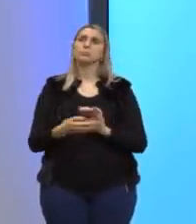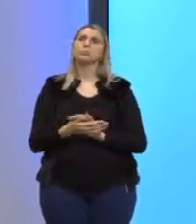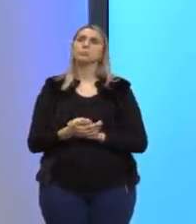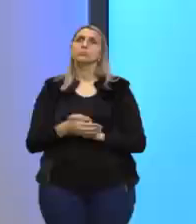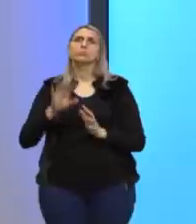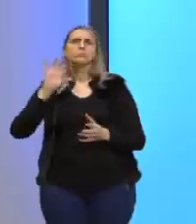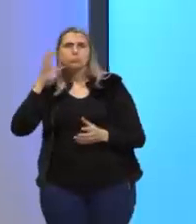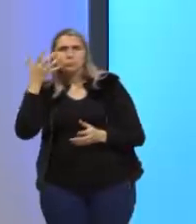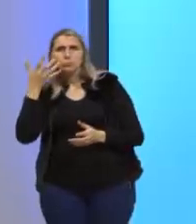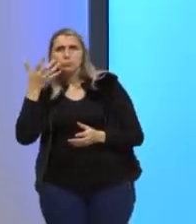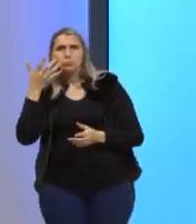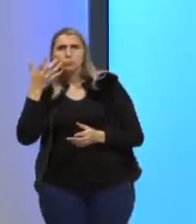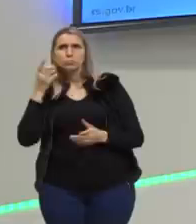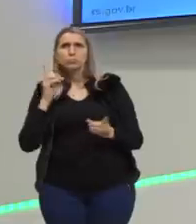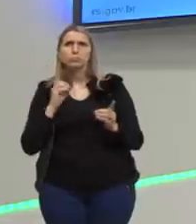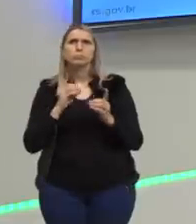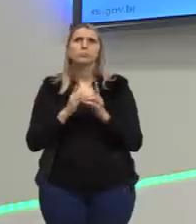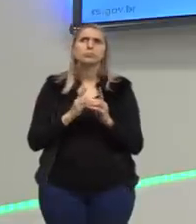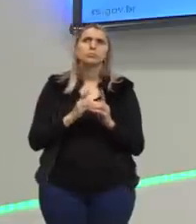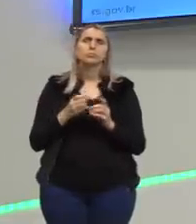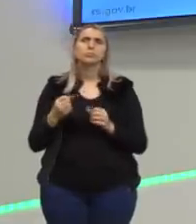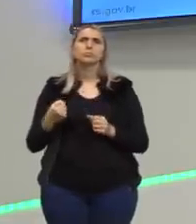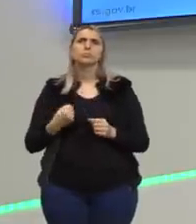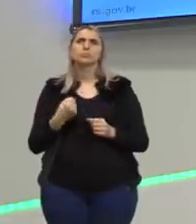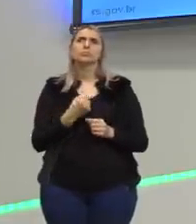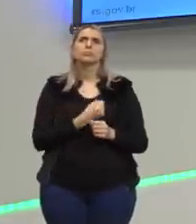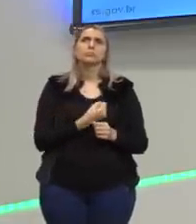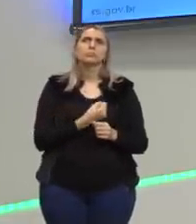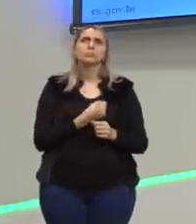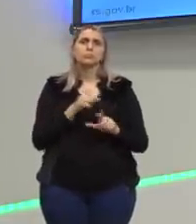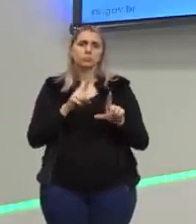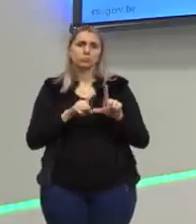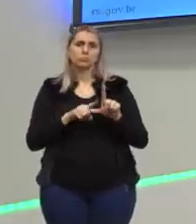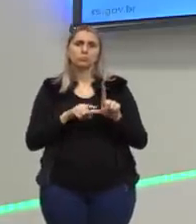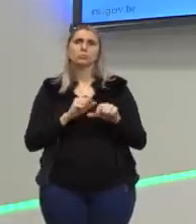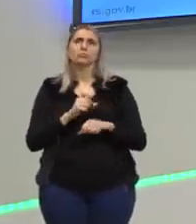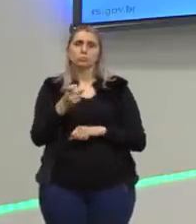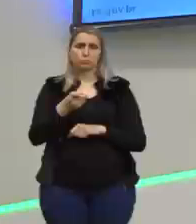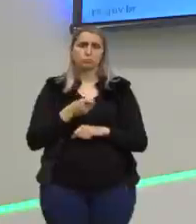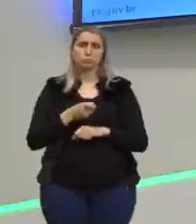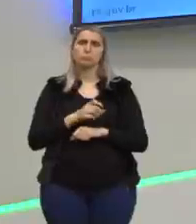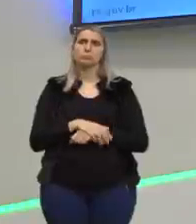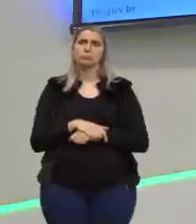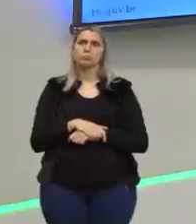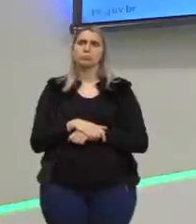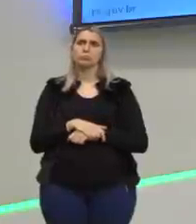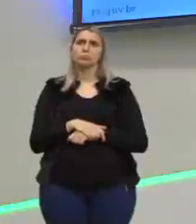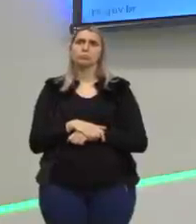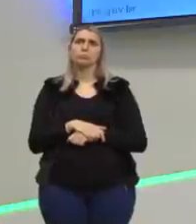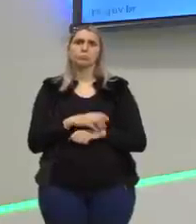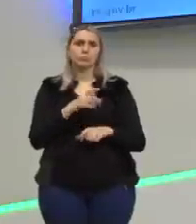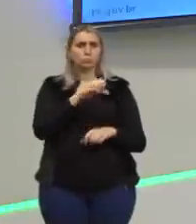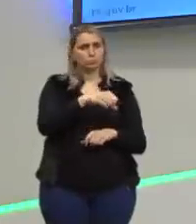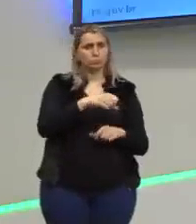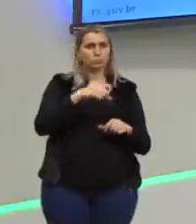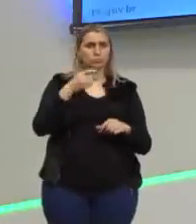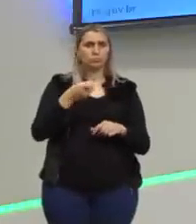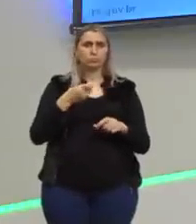gente resolve descobrindo o valor da incógnita. Quem é essa incógnita? O x. Então, 9x menos